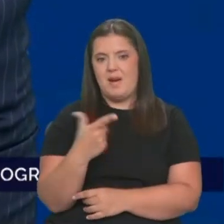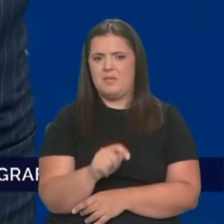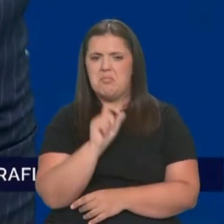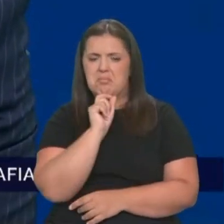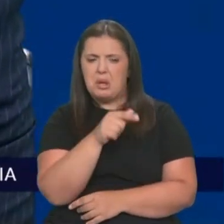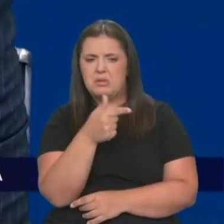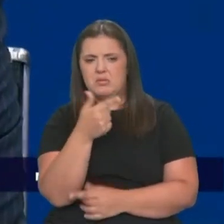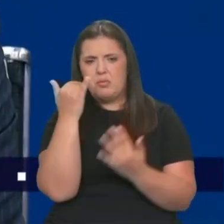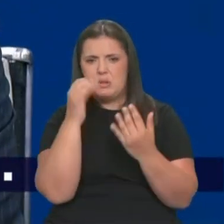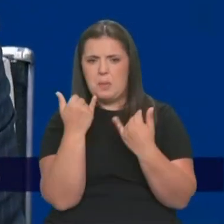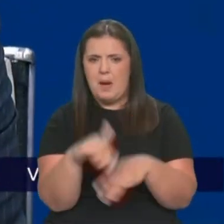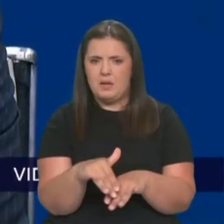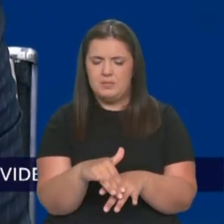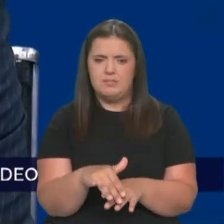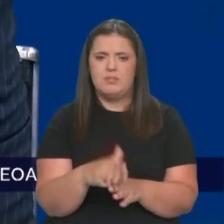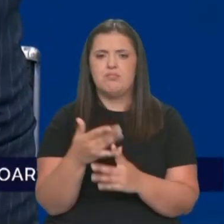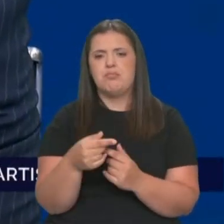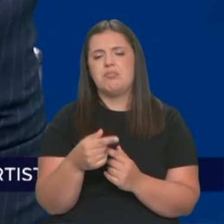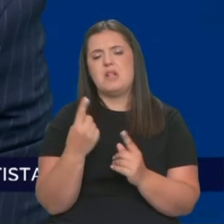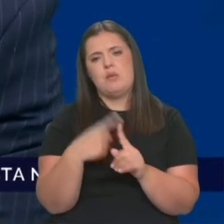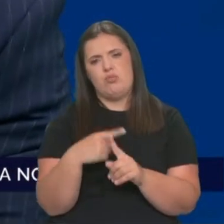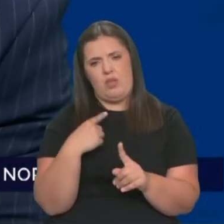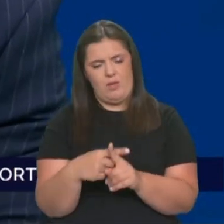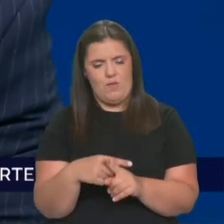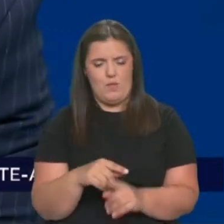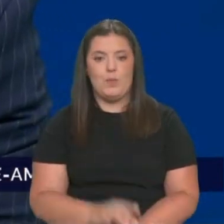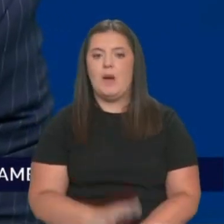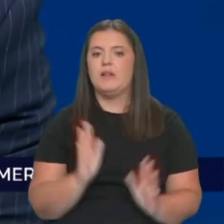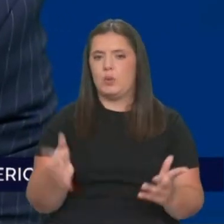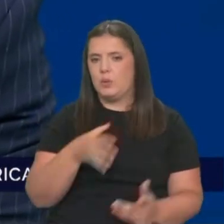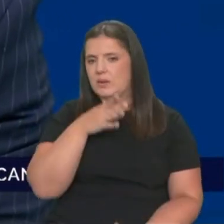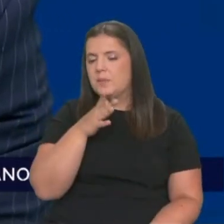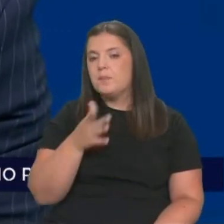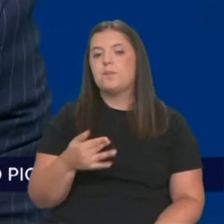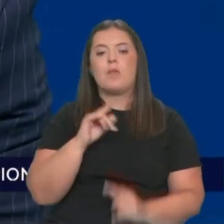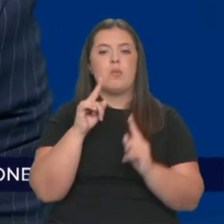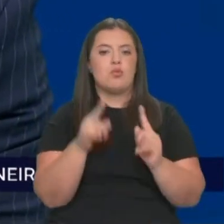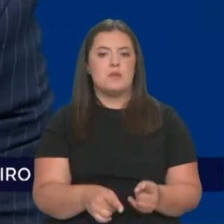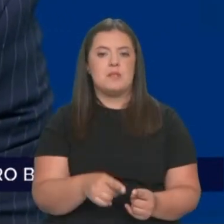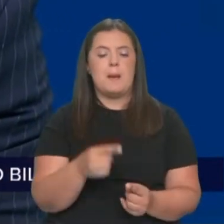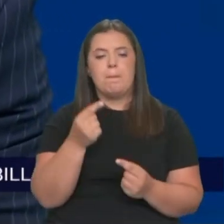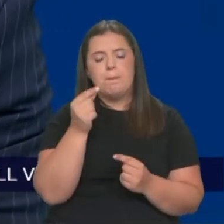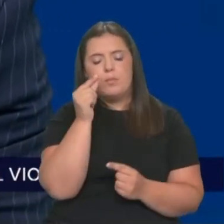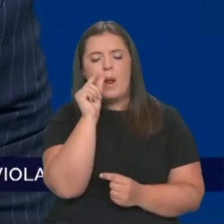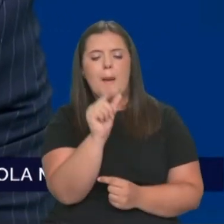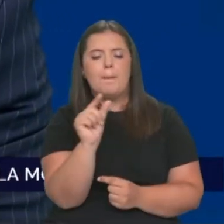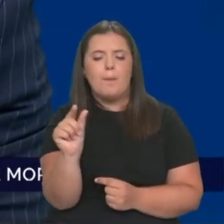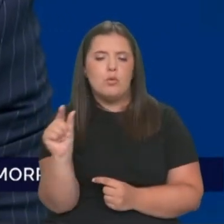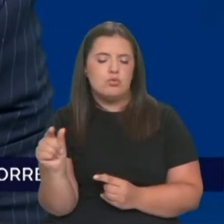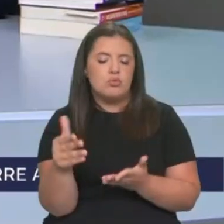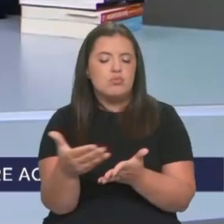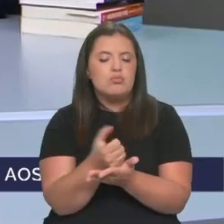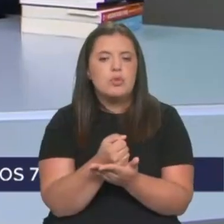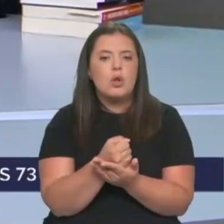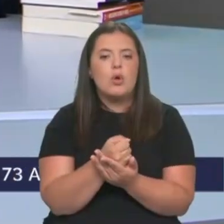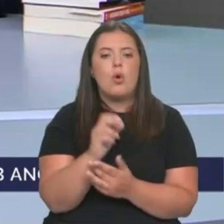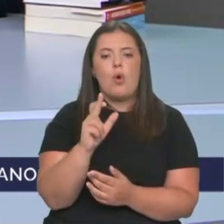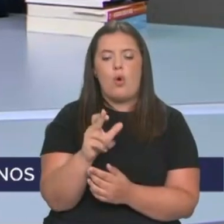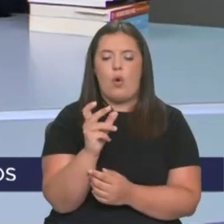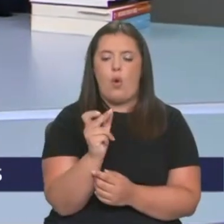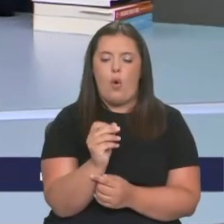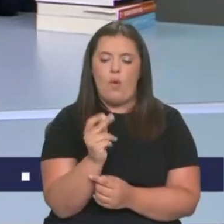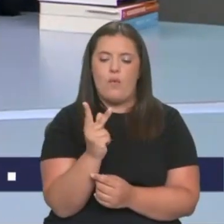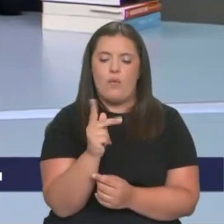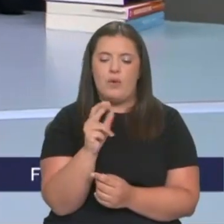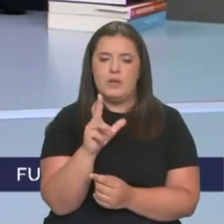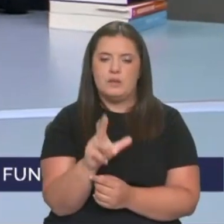uma má notícia, mas acaba por ser uma boa notícia. Então, conta lá. Vamos começar por amostras recolhidas pelo rover Curiosity. Ele já